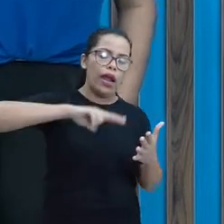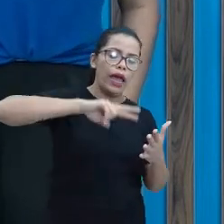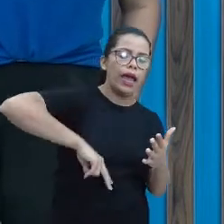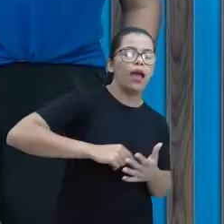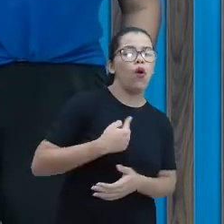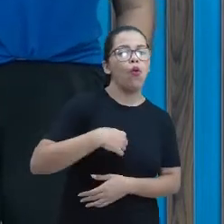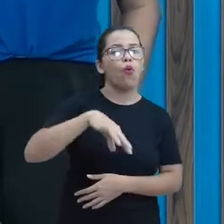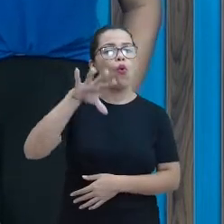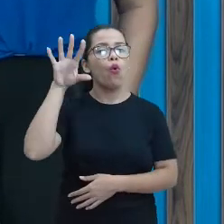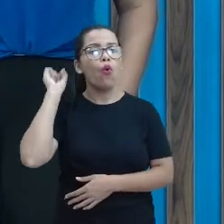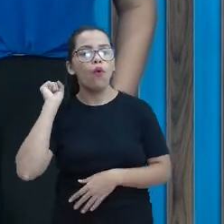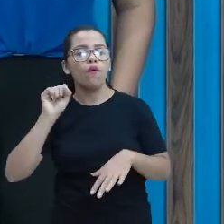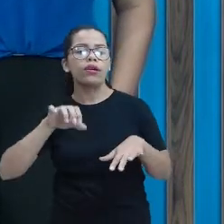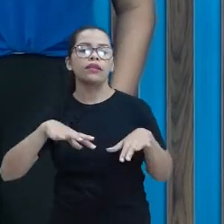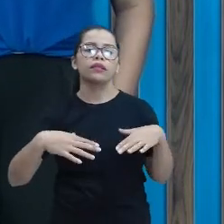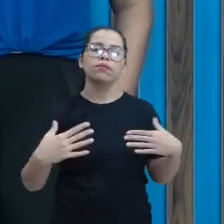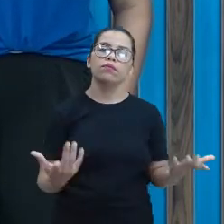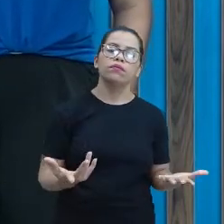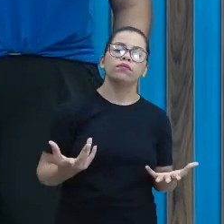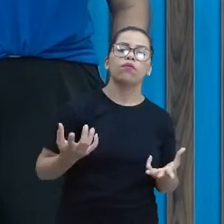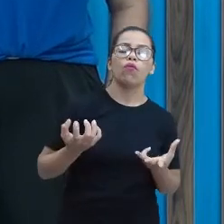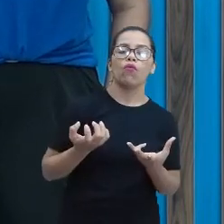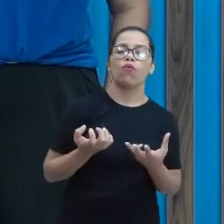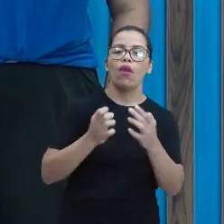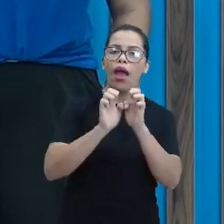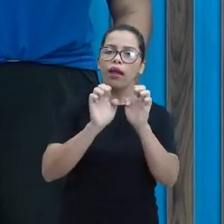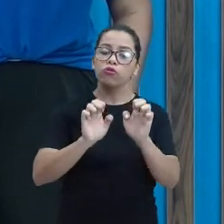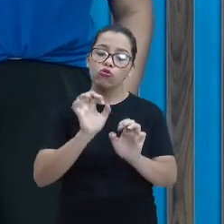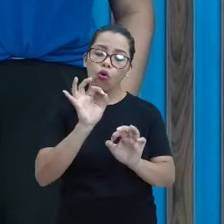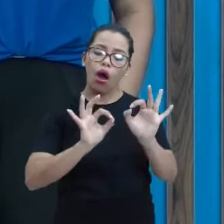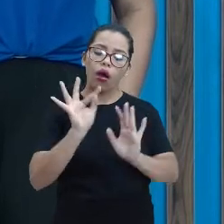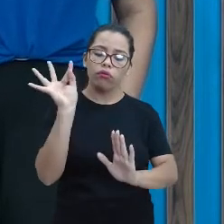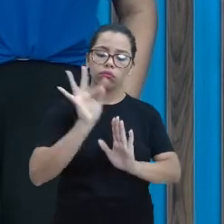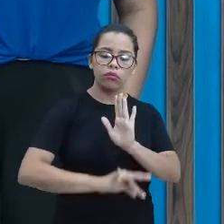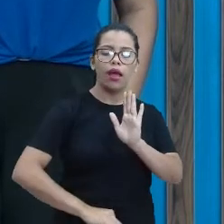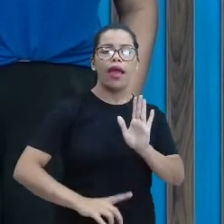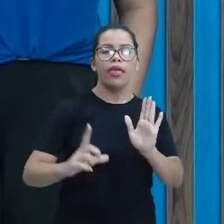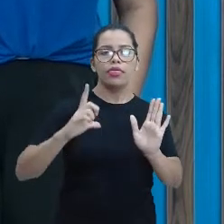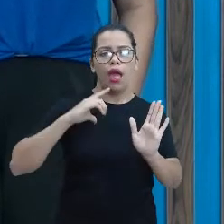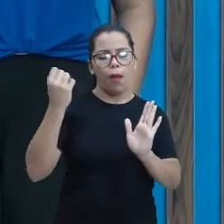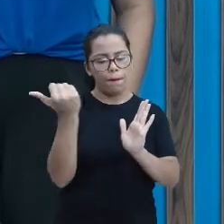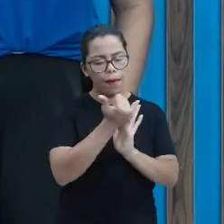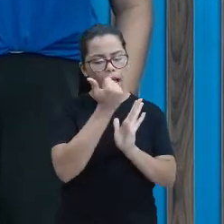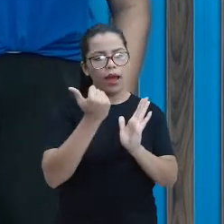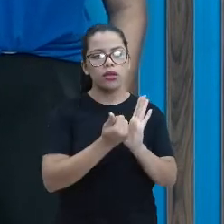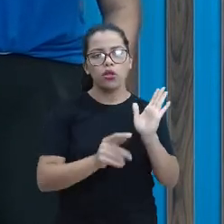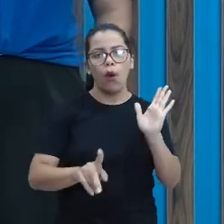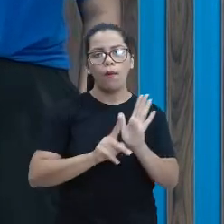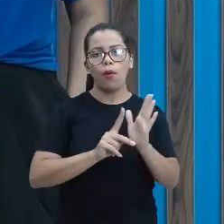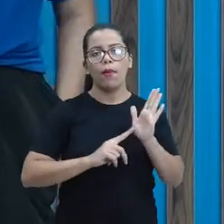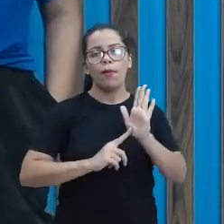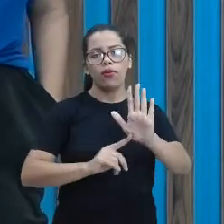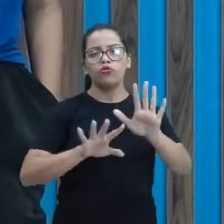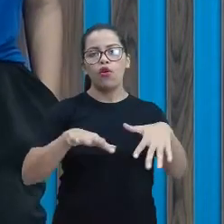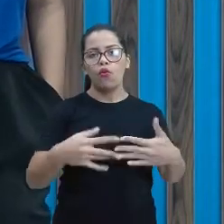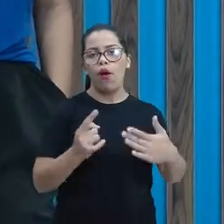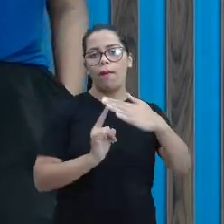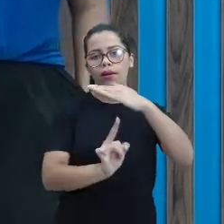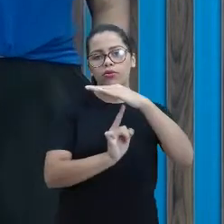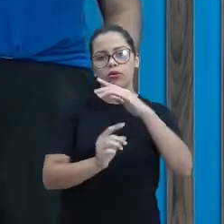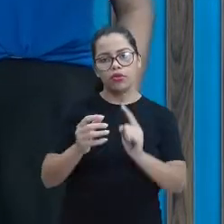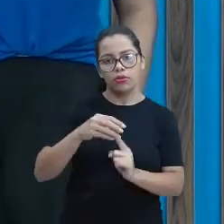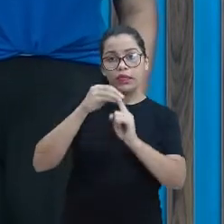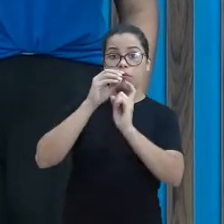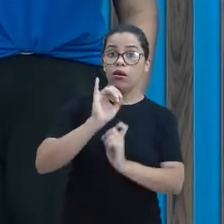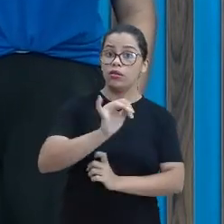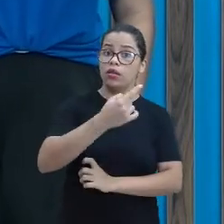vocês ouvem, a estrutura da narrativa, ela marca quem é o seu personagem principal. Se a gente pensar,